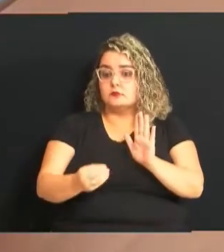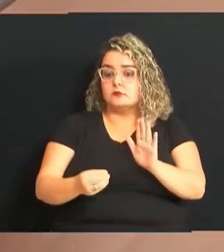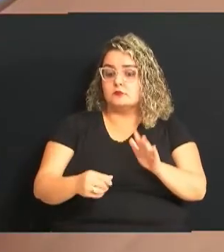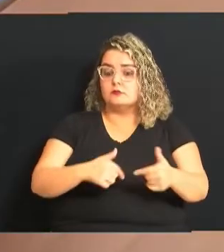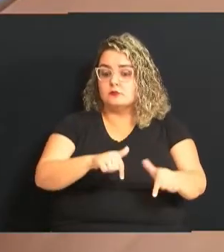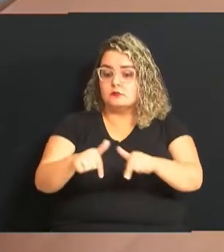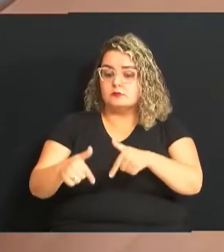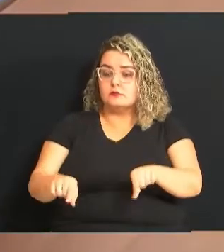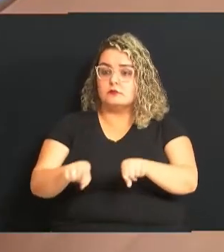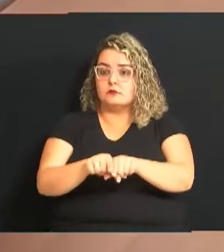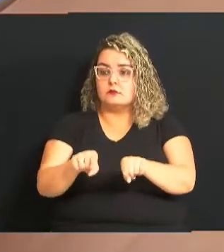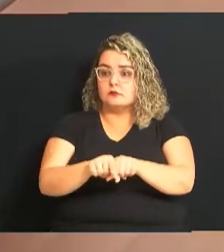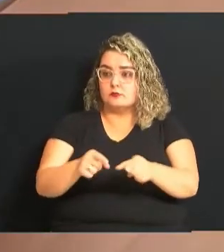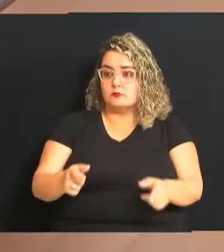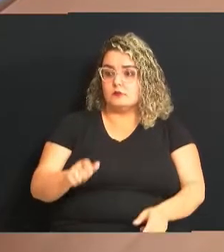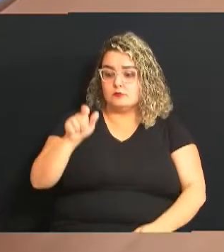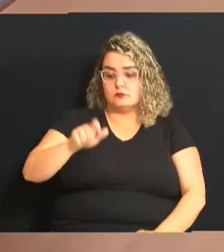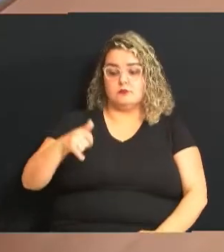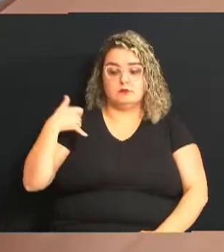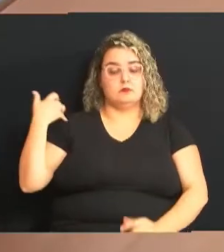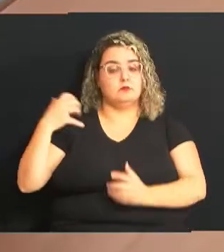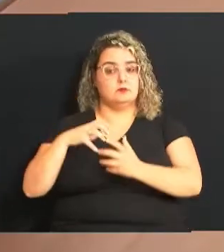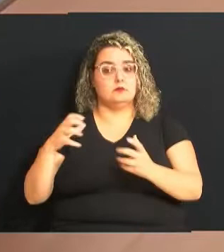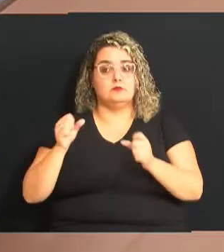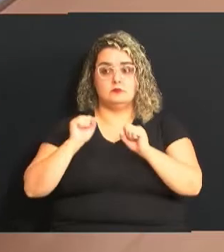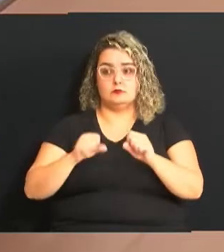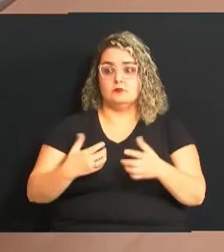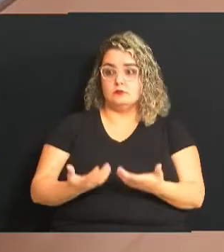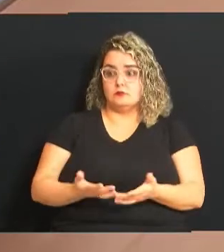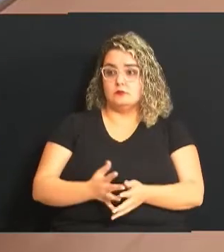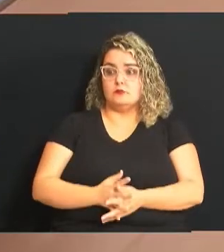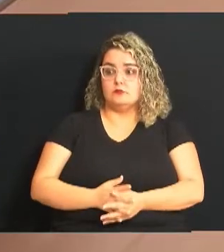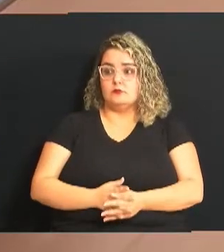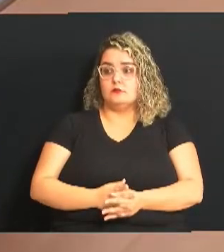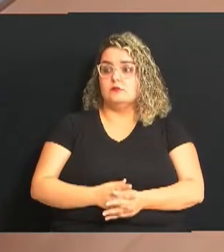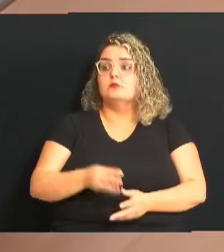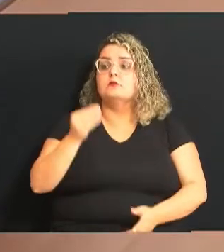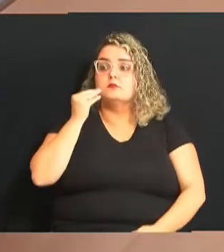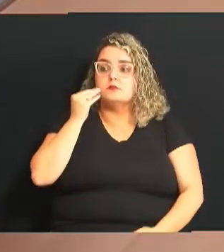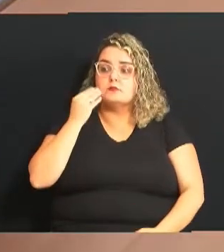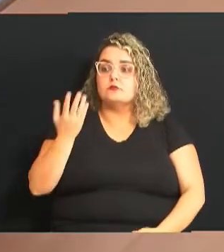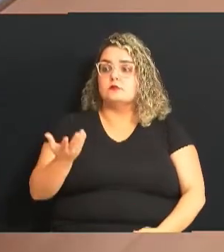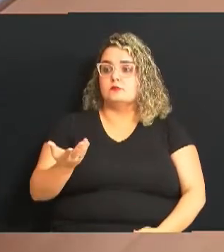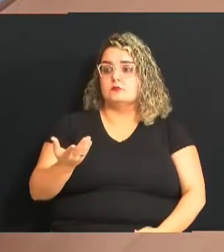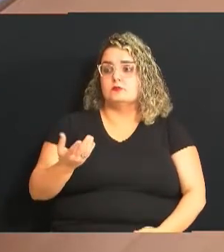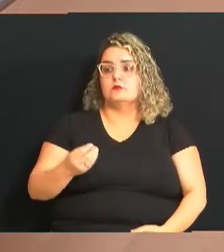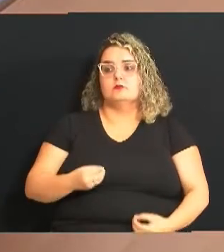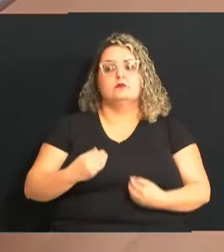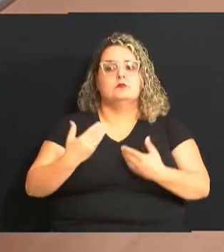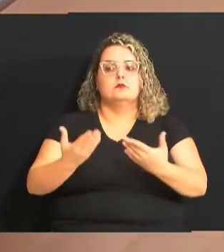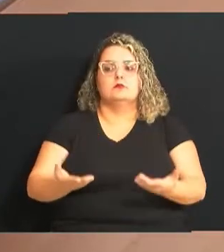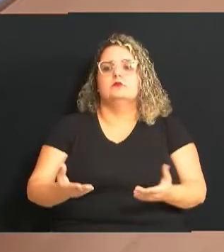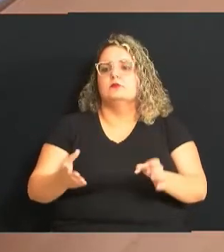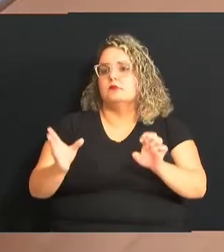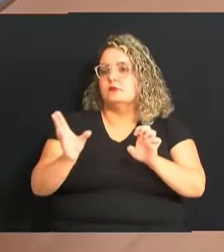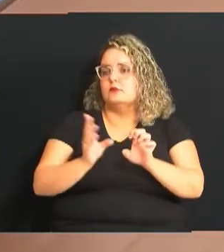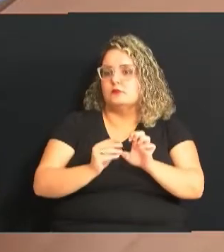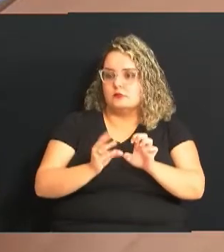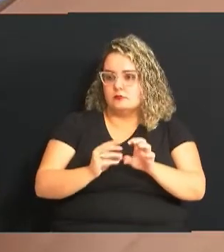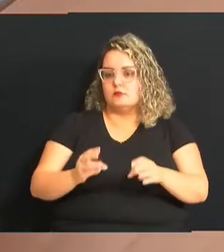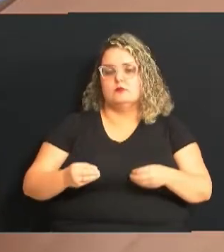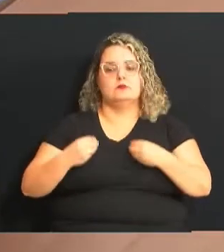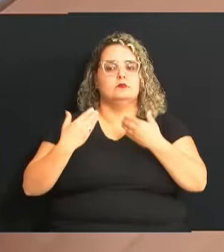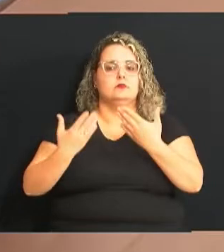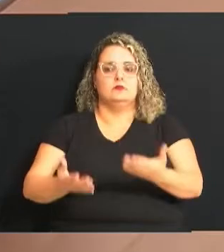também, que a pessoa idosa pode tentar, mas aí tem que oferecer EJA, tem que oferecer,